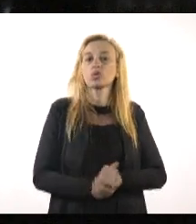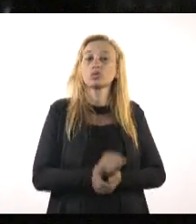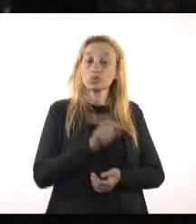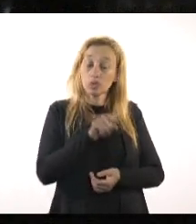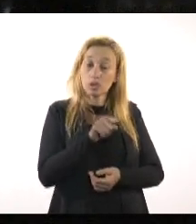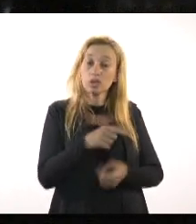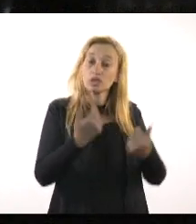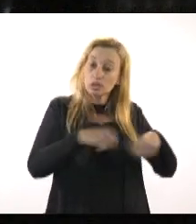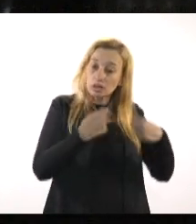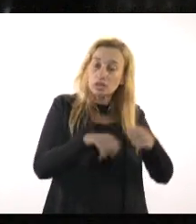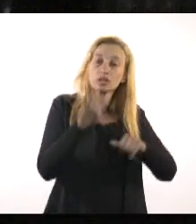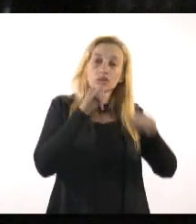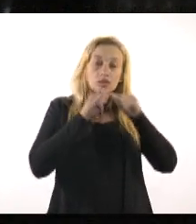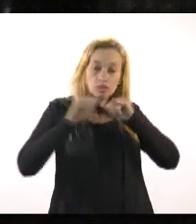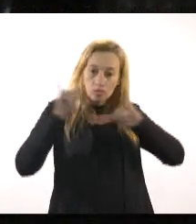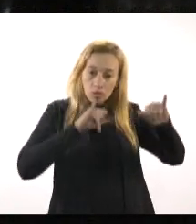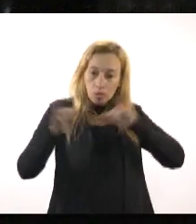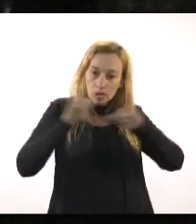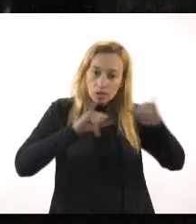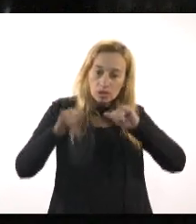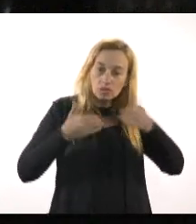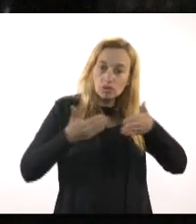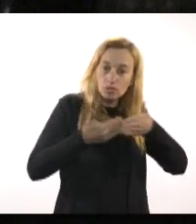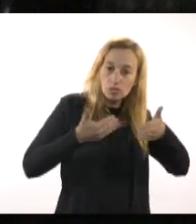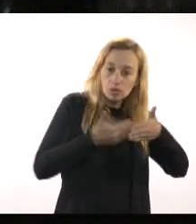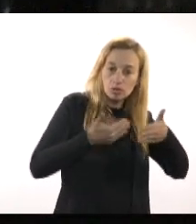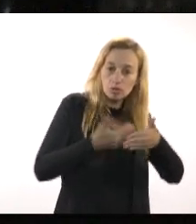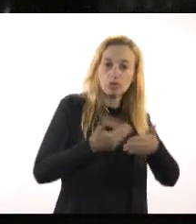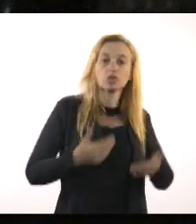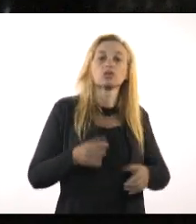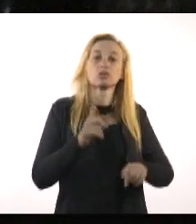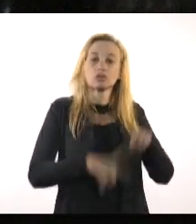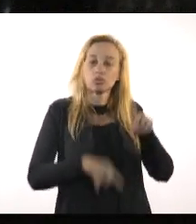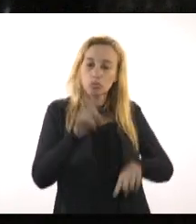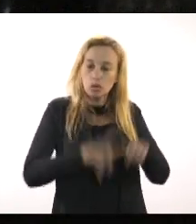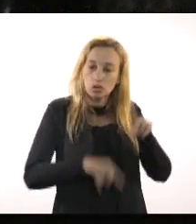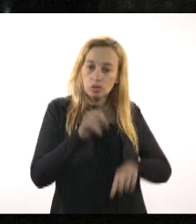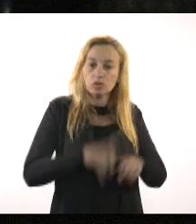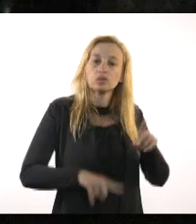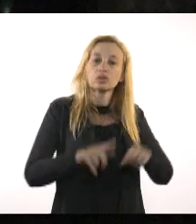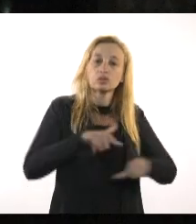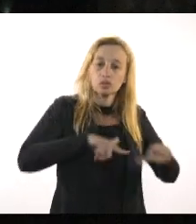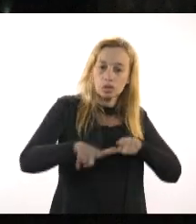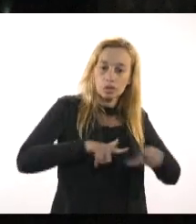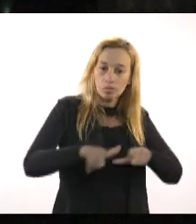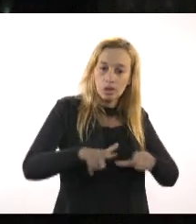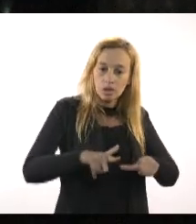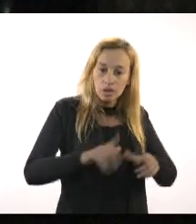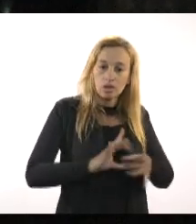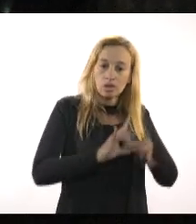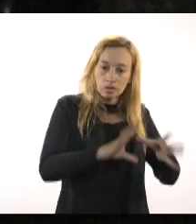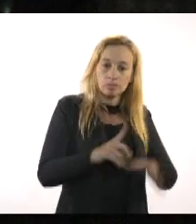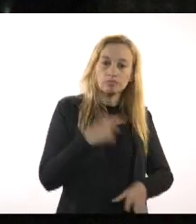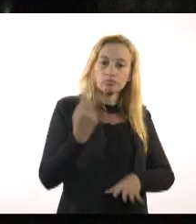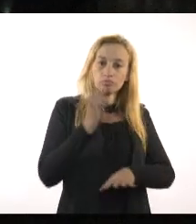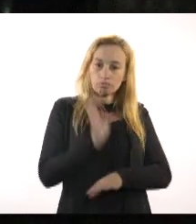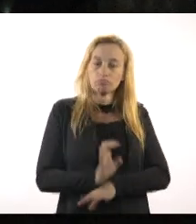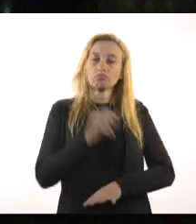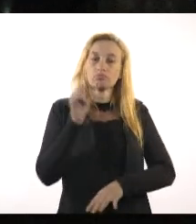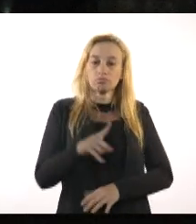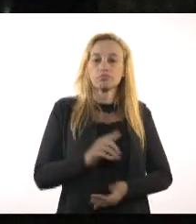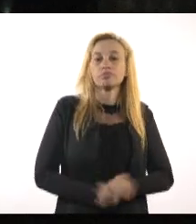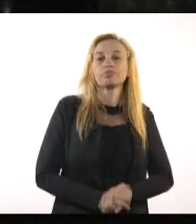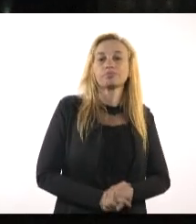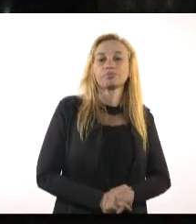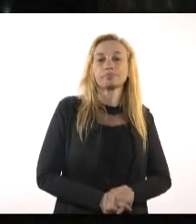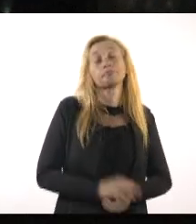necessita de informação, de proximidade dos equipamentos e dos serviços disponíveis do nosso Estado, né?